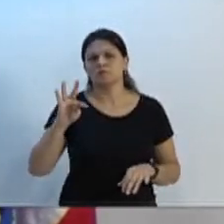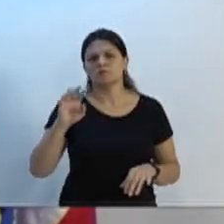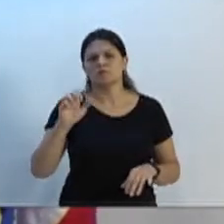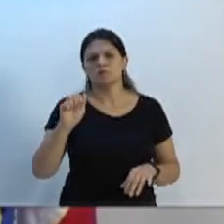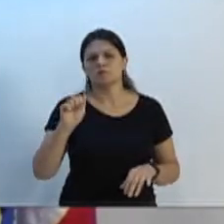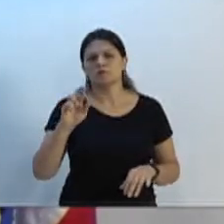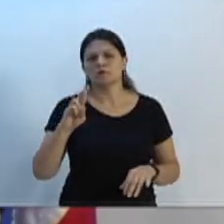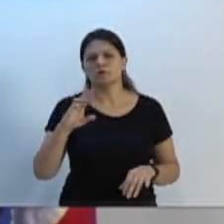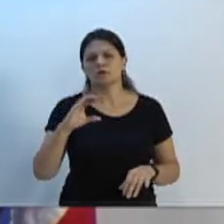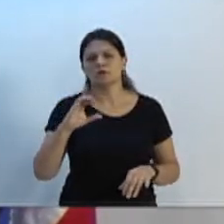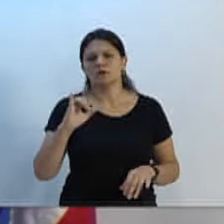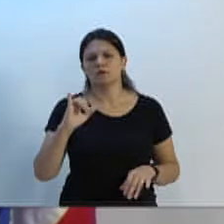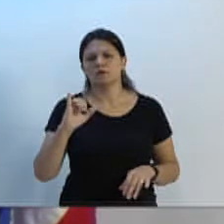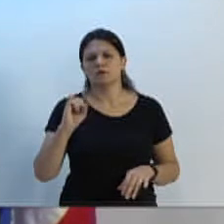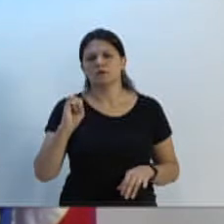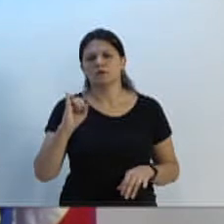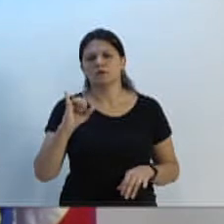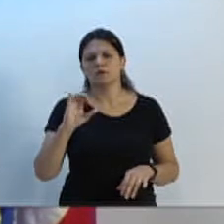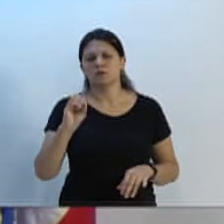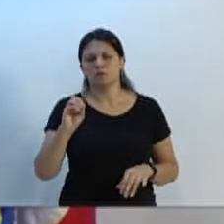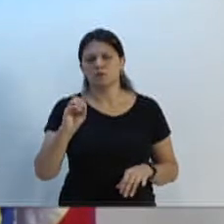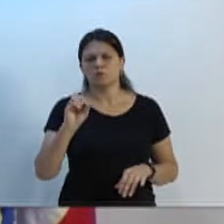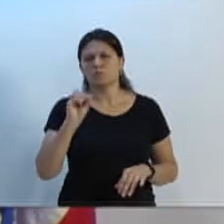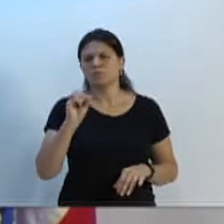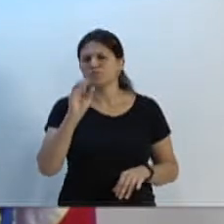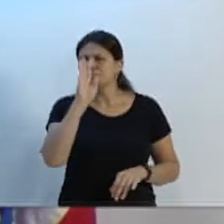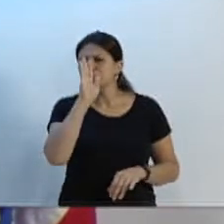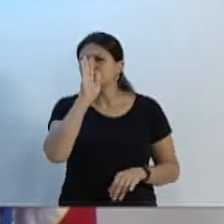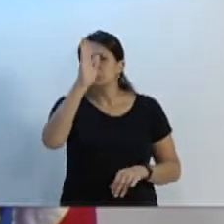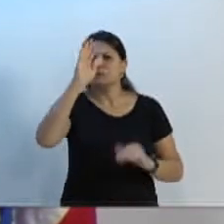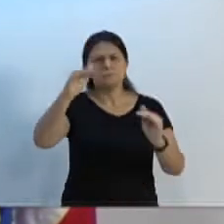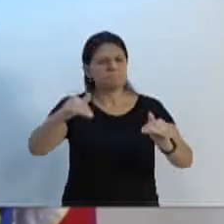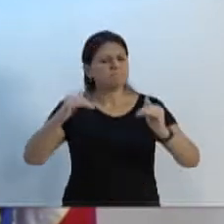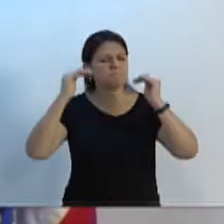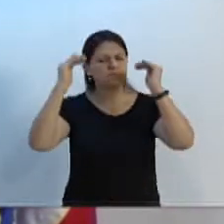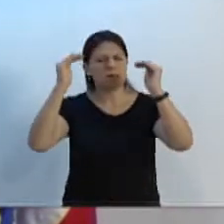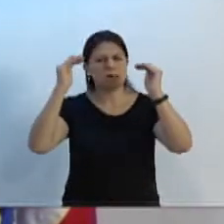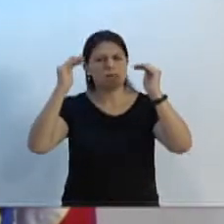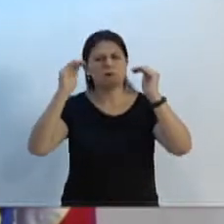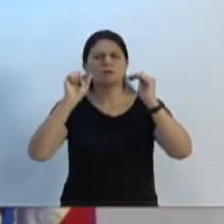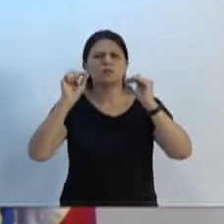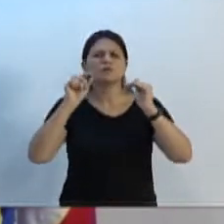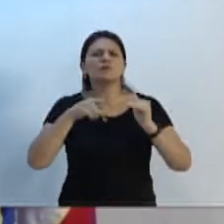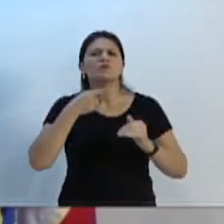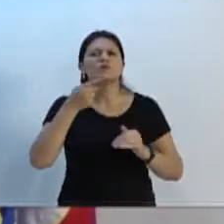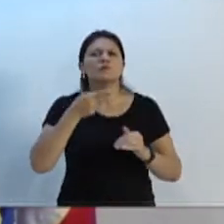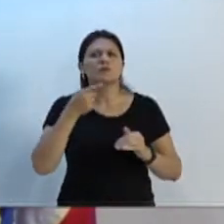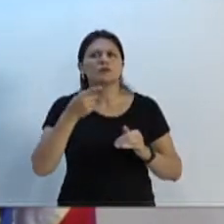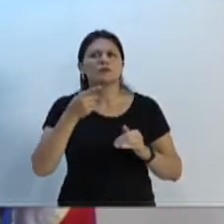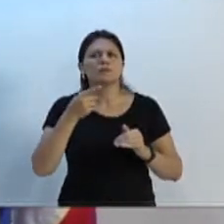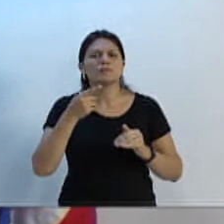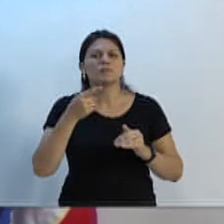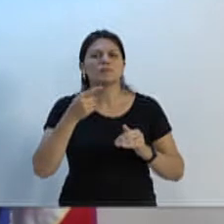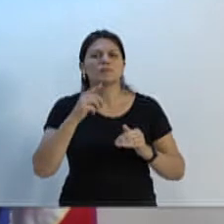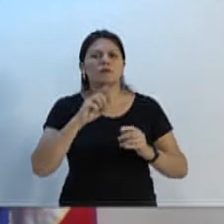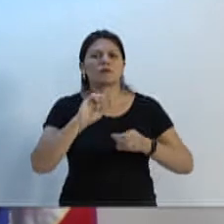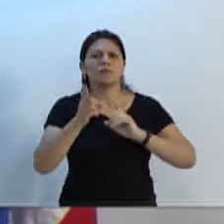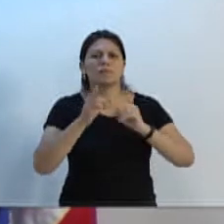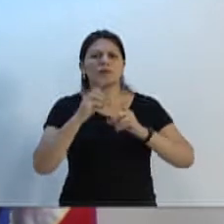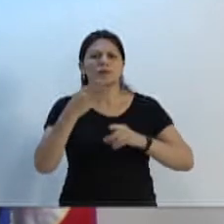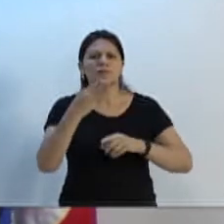a prioridade das prioridades e é claro que eu tô falando da duplicação da